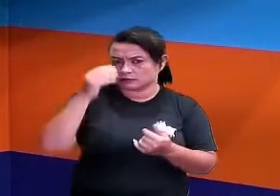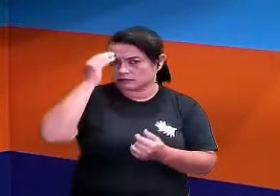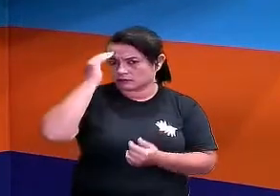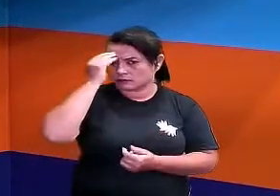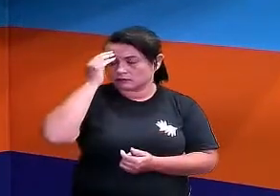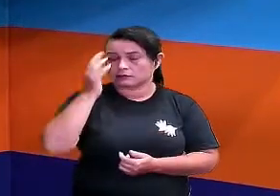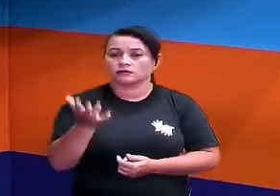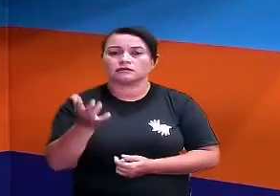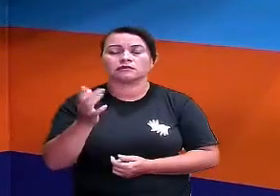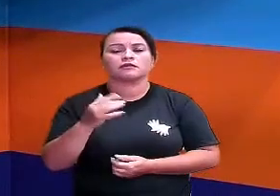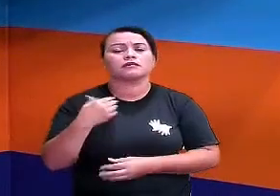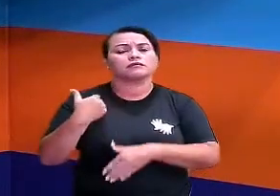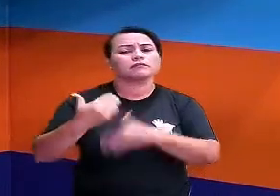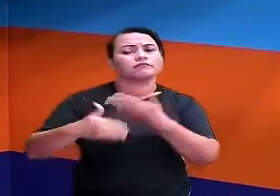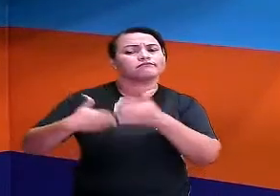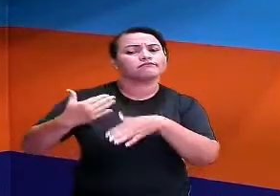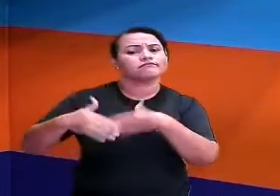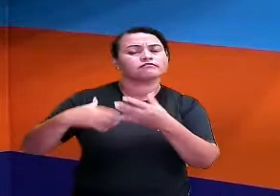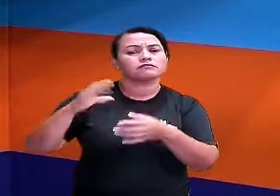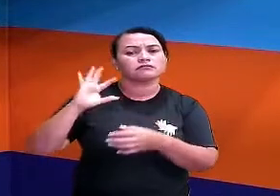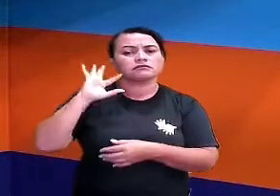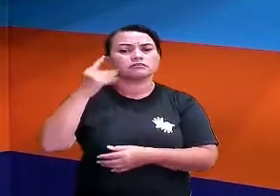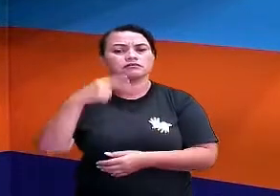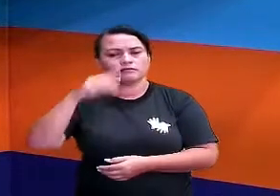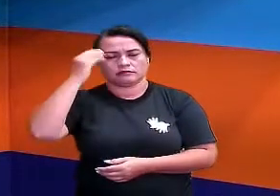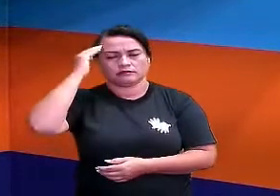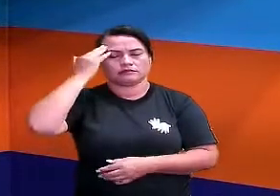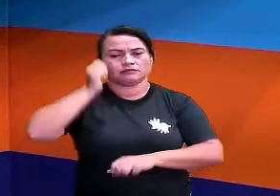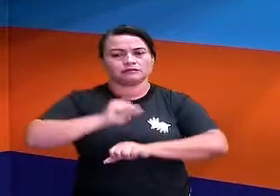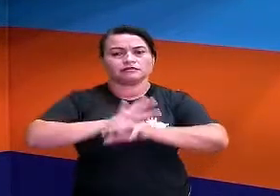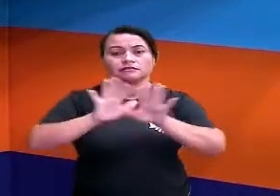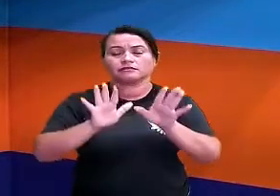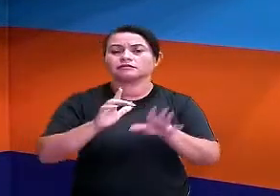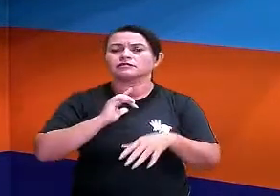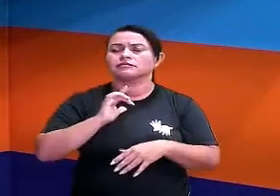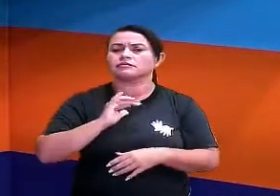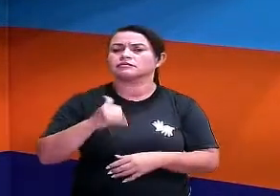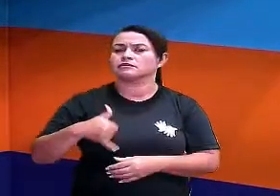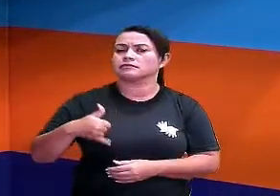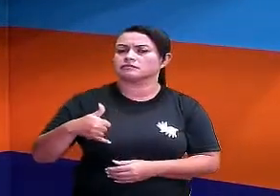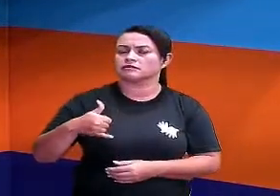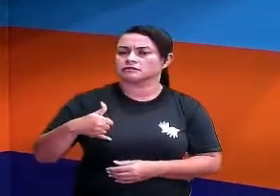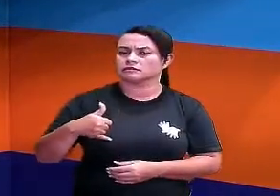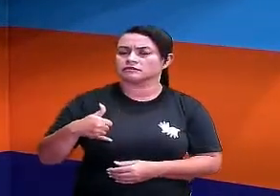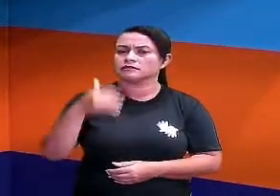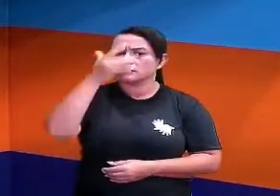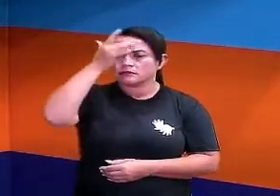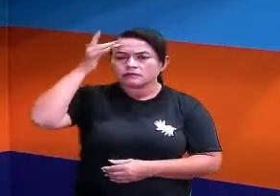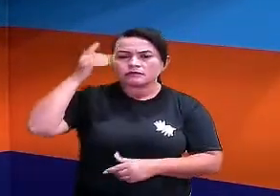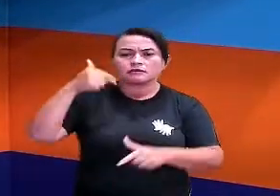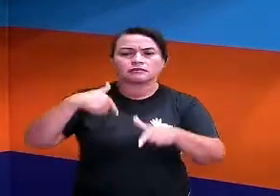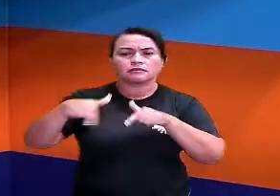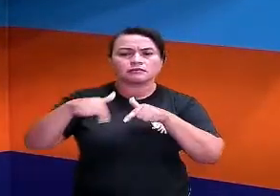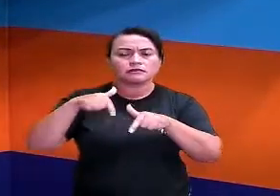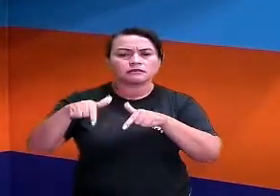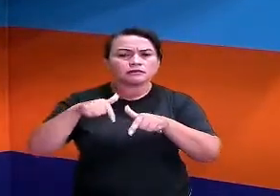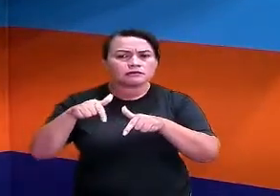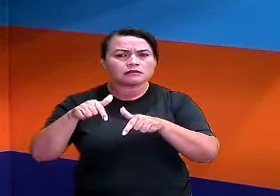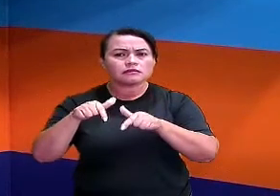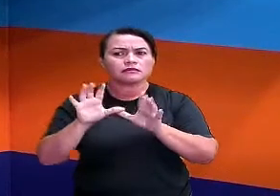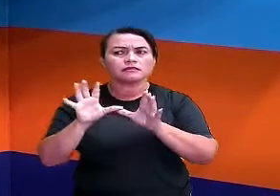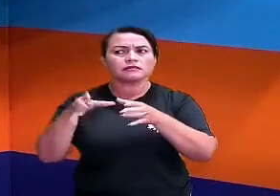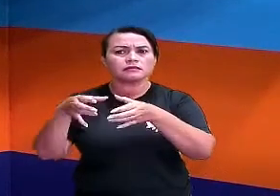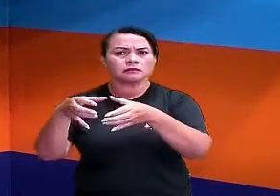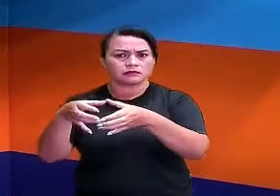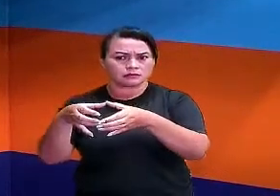entender? A altura que a gente for resolvendo, vocês vão entendendo melhor. A idade dos funcionários do Departamento de Recursos Humanos de uma